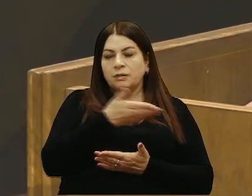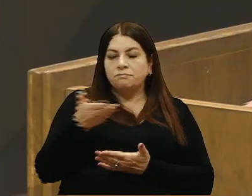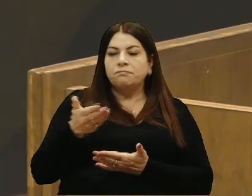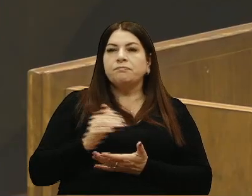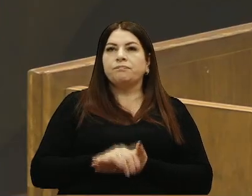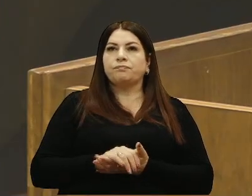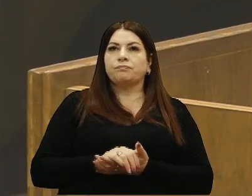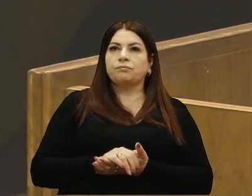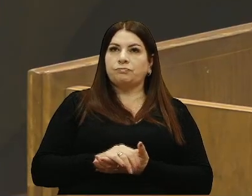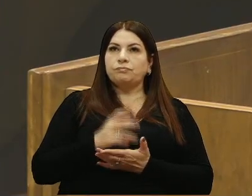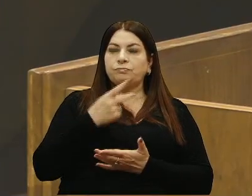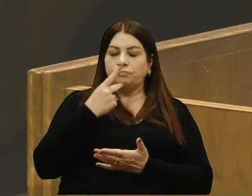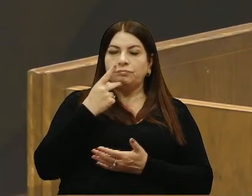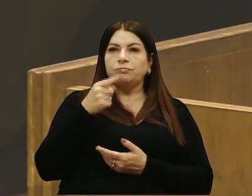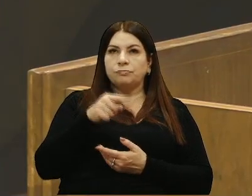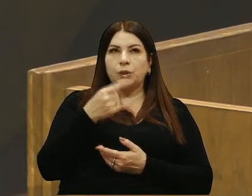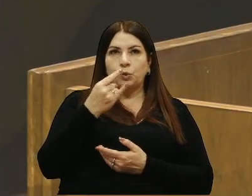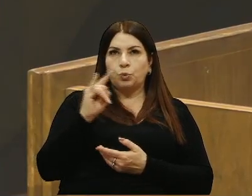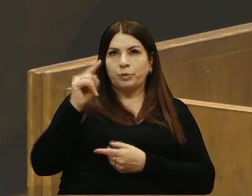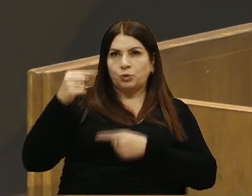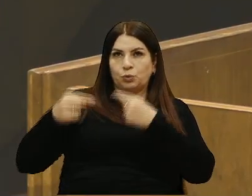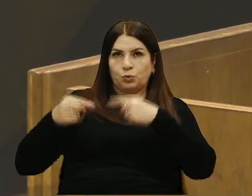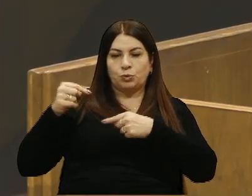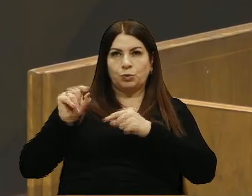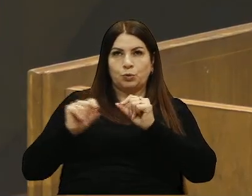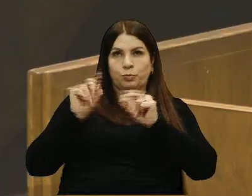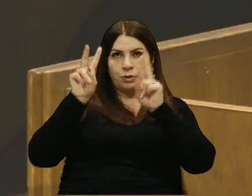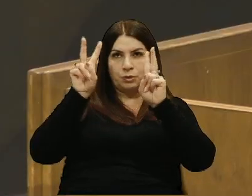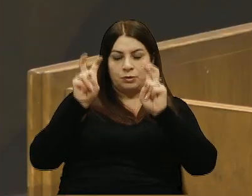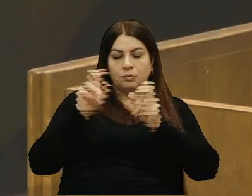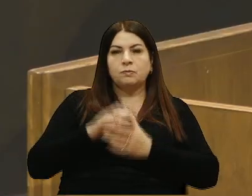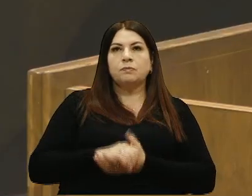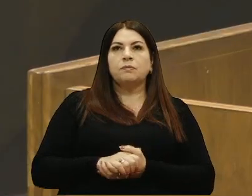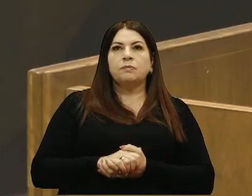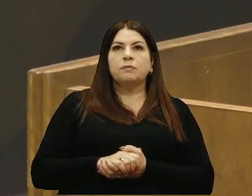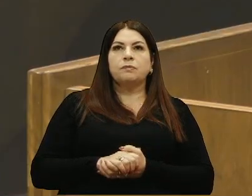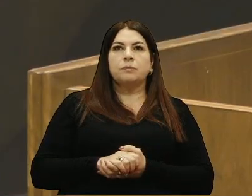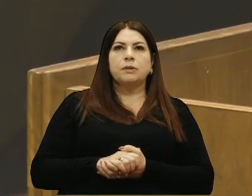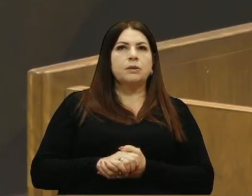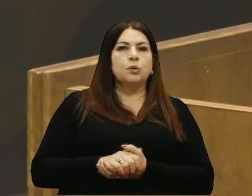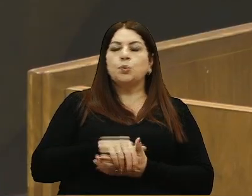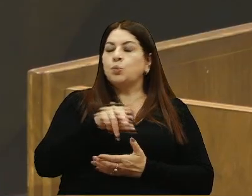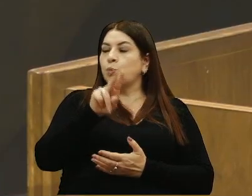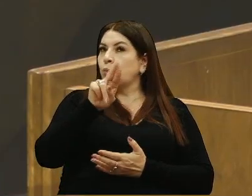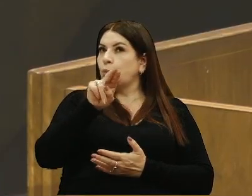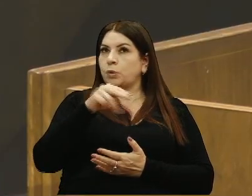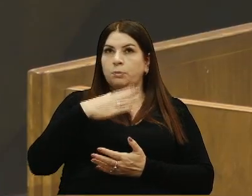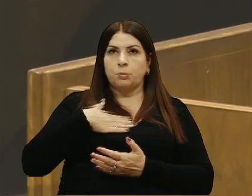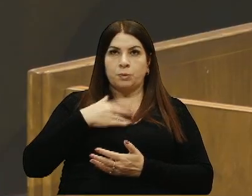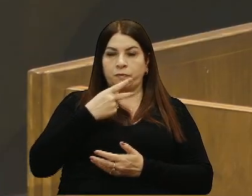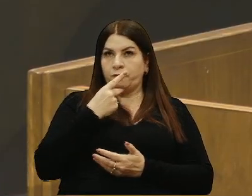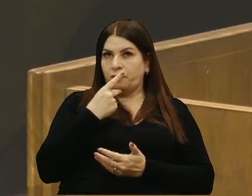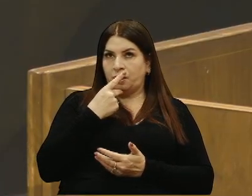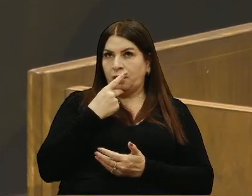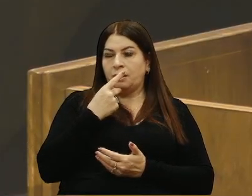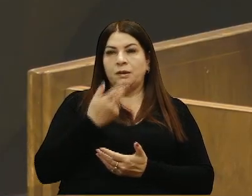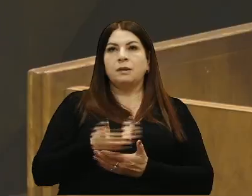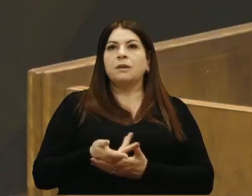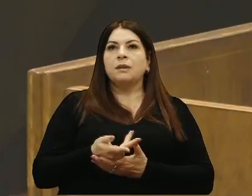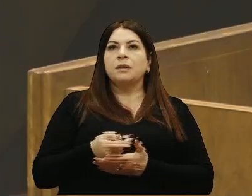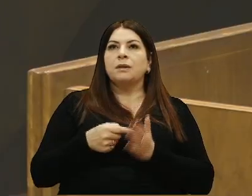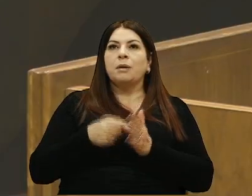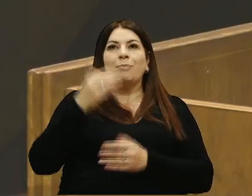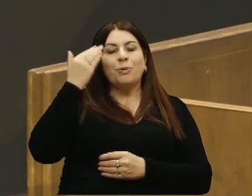aqui, como foi levantada na última discussão sobre esse assunto, jamais a minha fala, ela leva